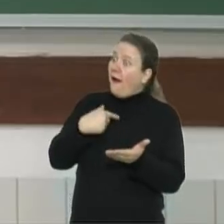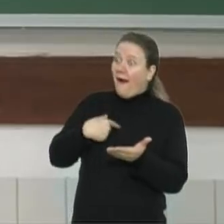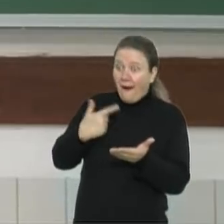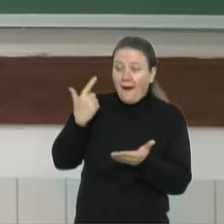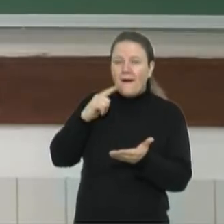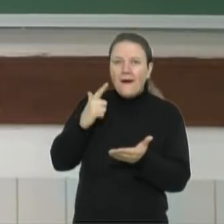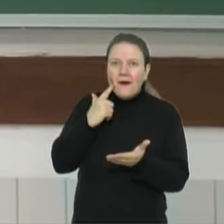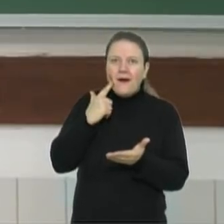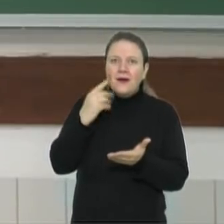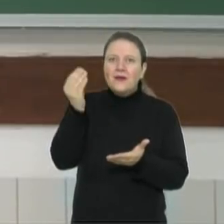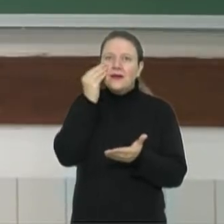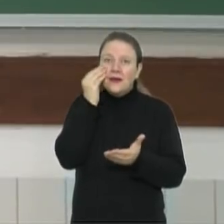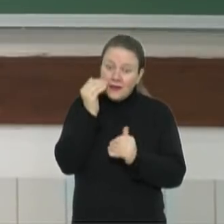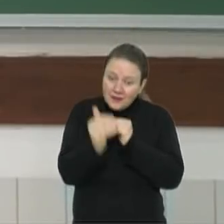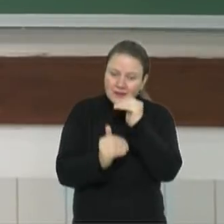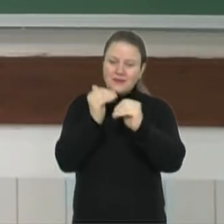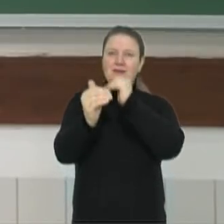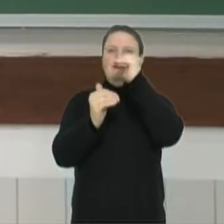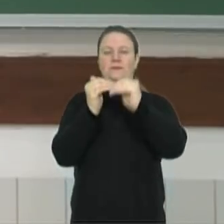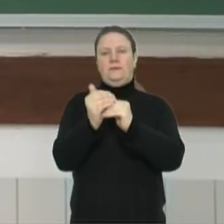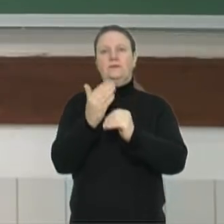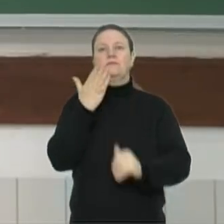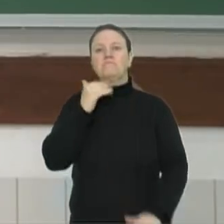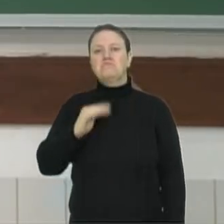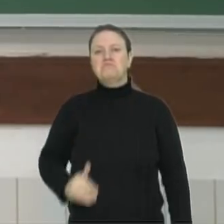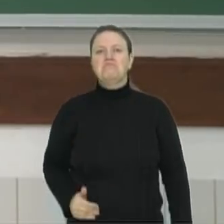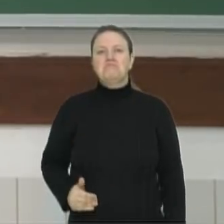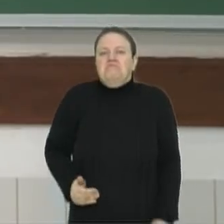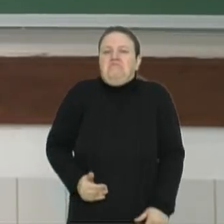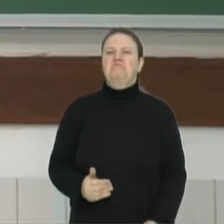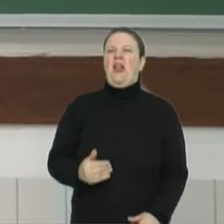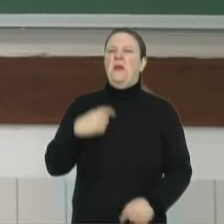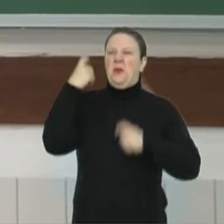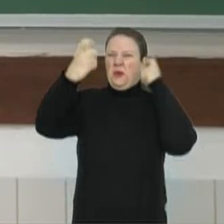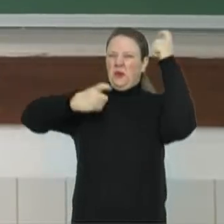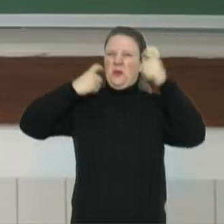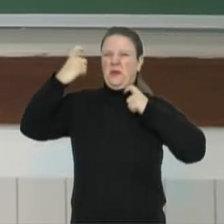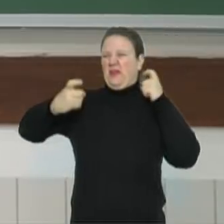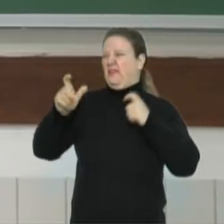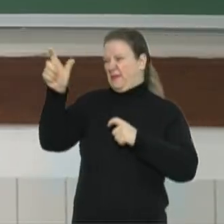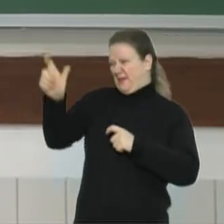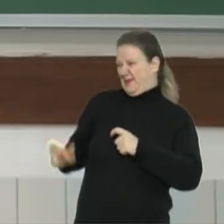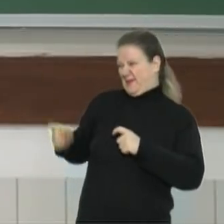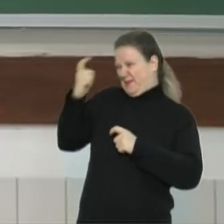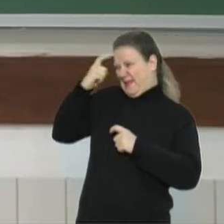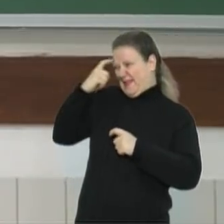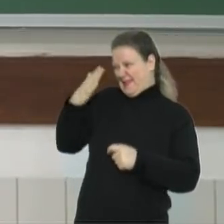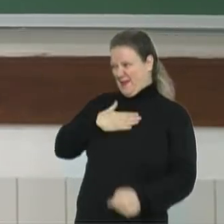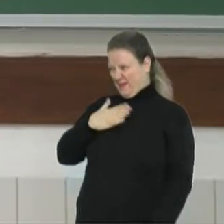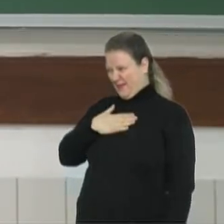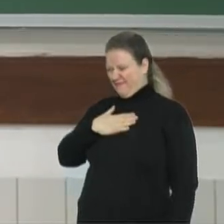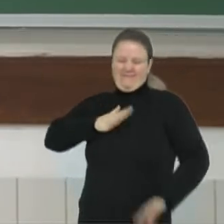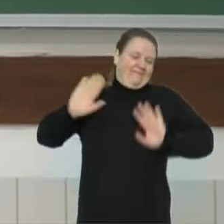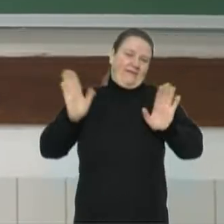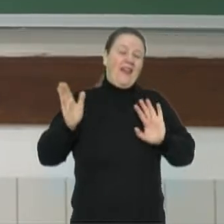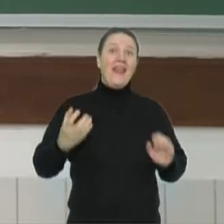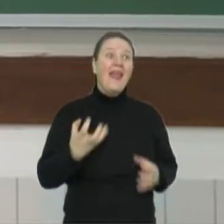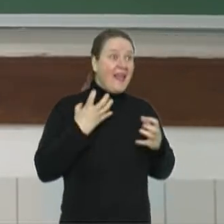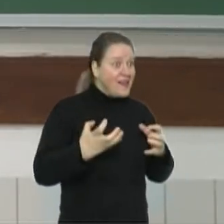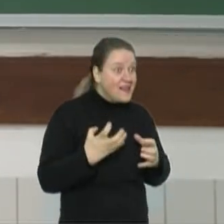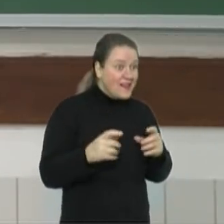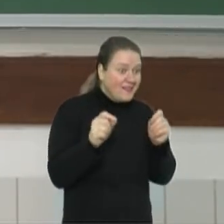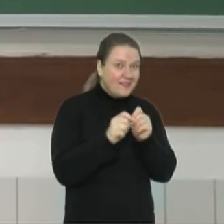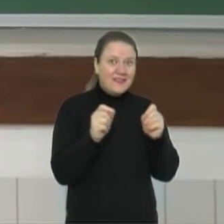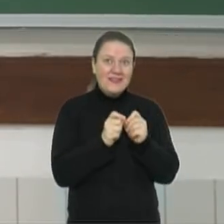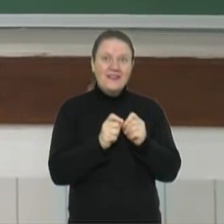vai tentar se desenvolver. E a criança não está nem aí para o que os outros pensam, né? O que ela quer, ela faz.